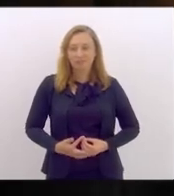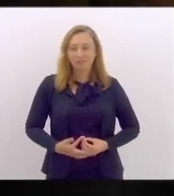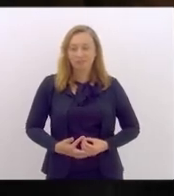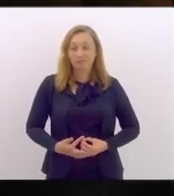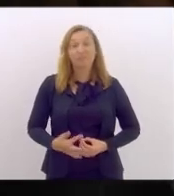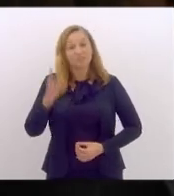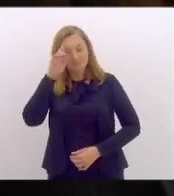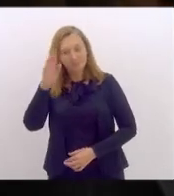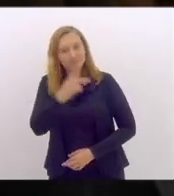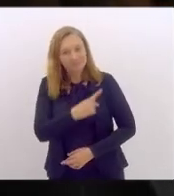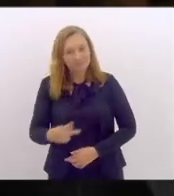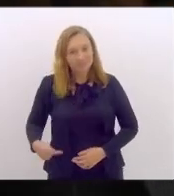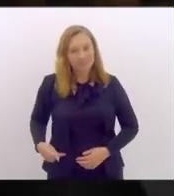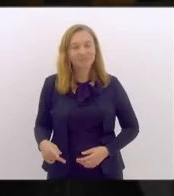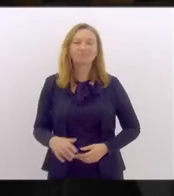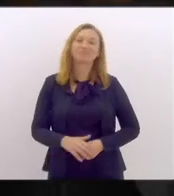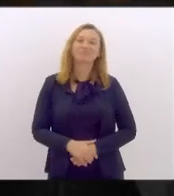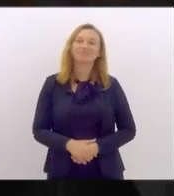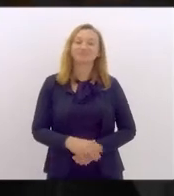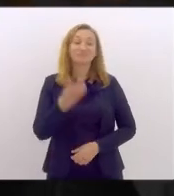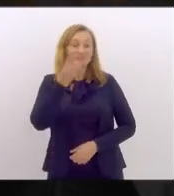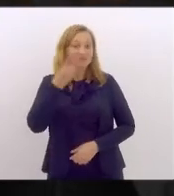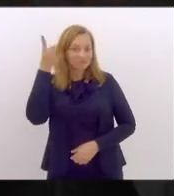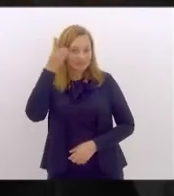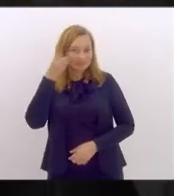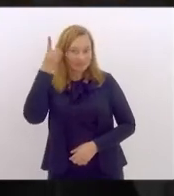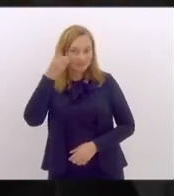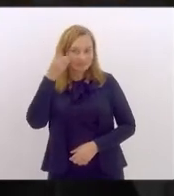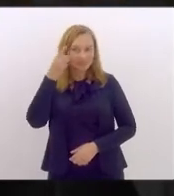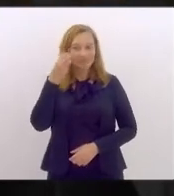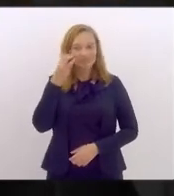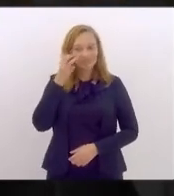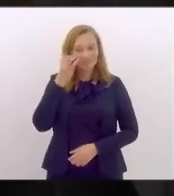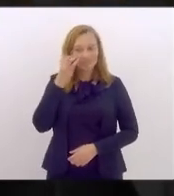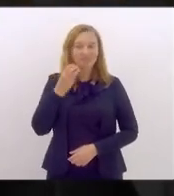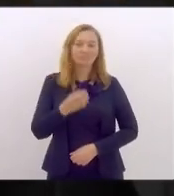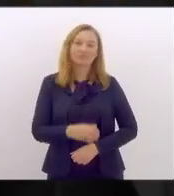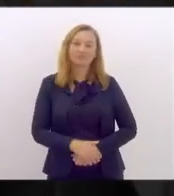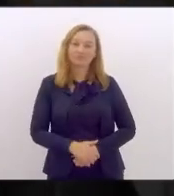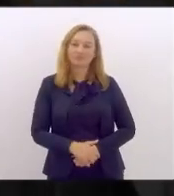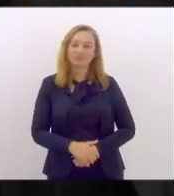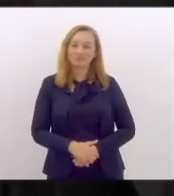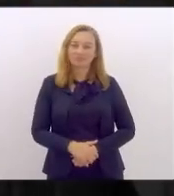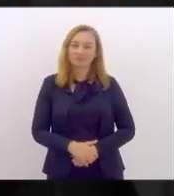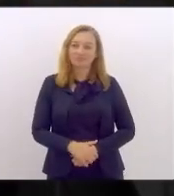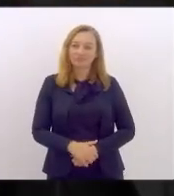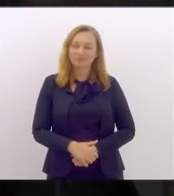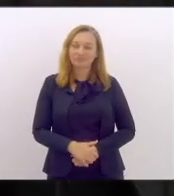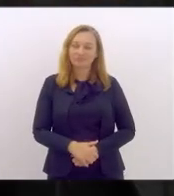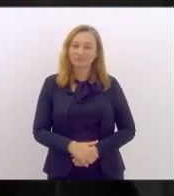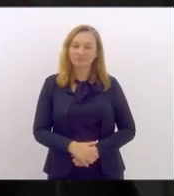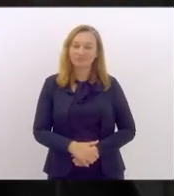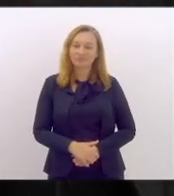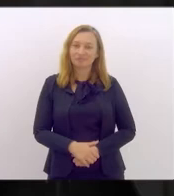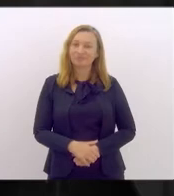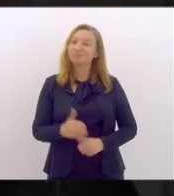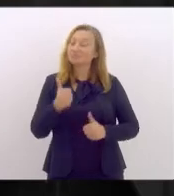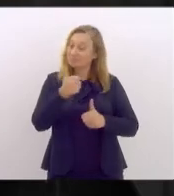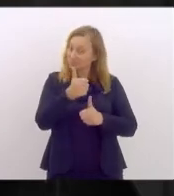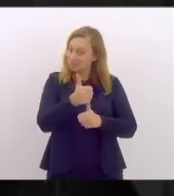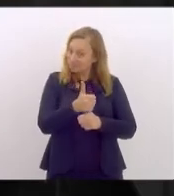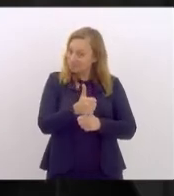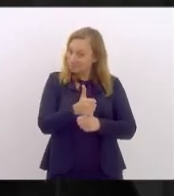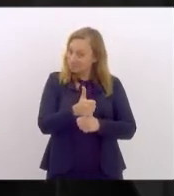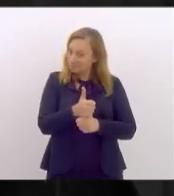senhor presidente Deputado waldeck Carneiro que substitui